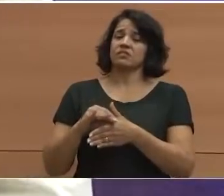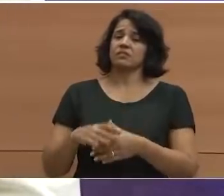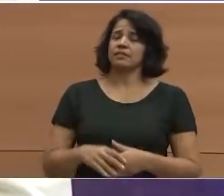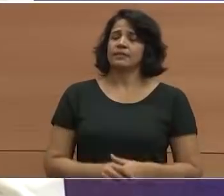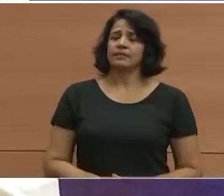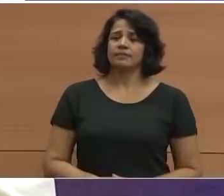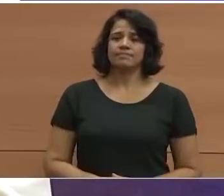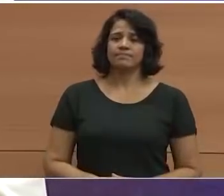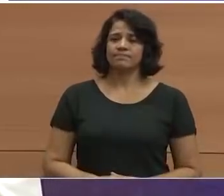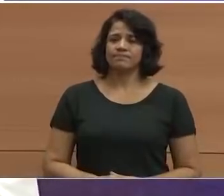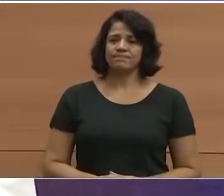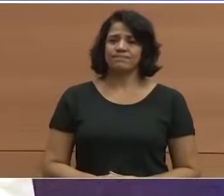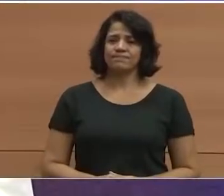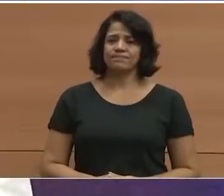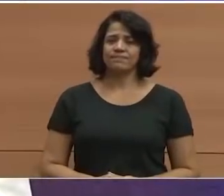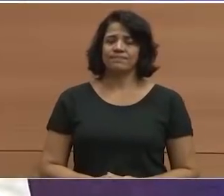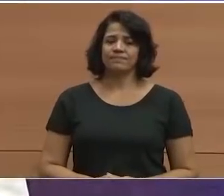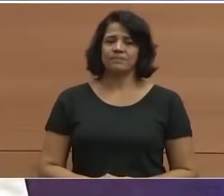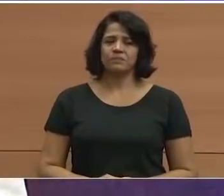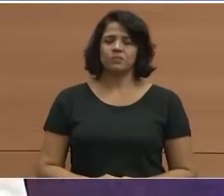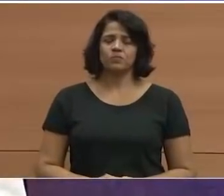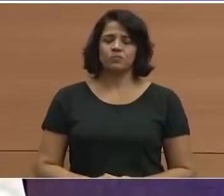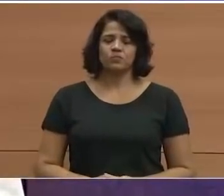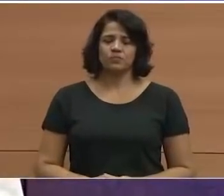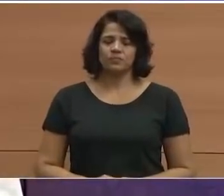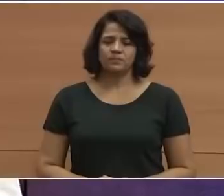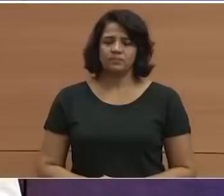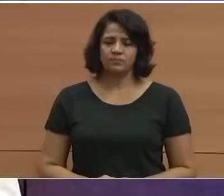tentando derrubar os alicerces do judaísmo.